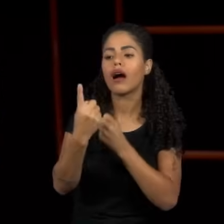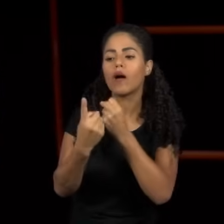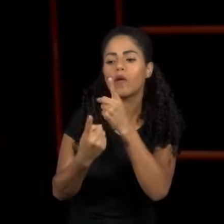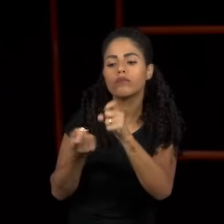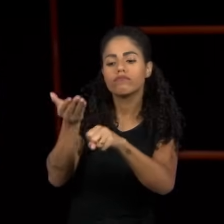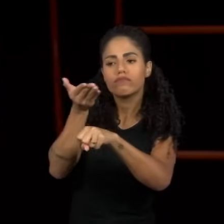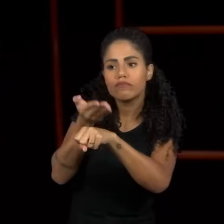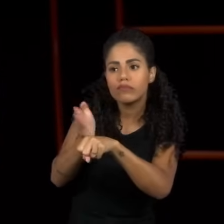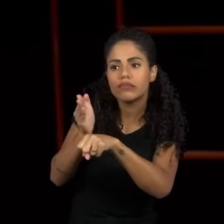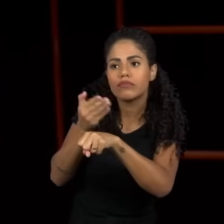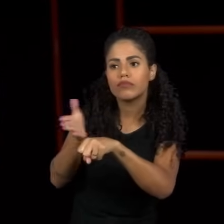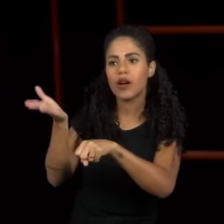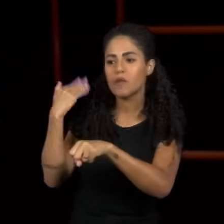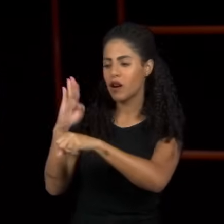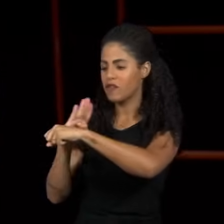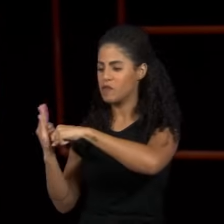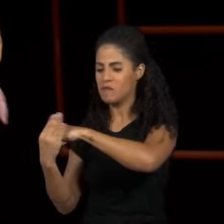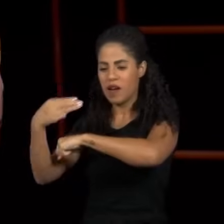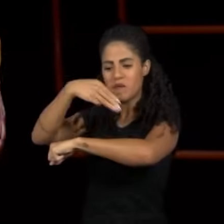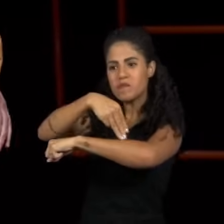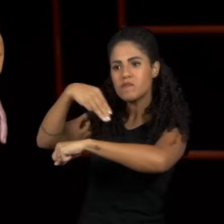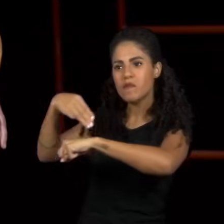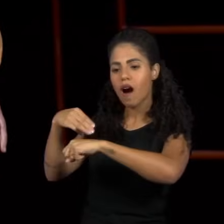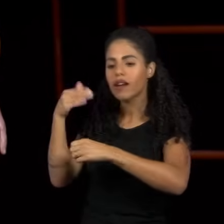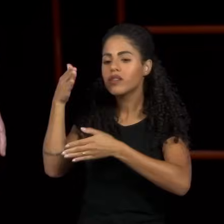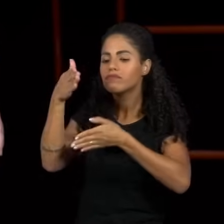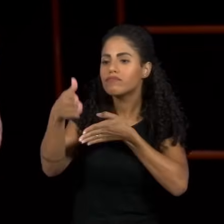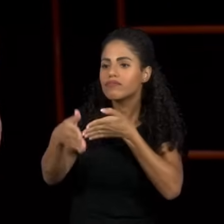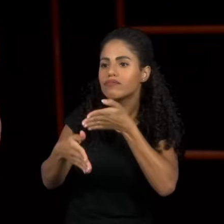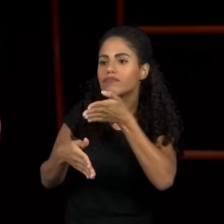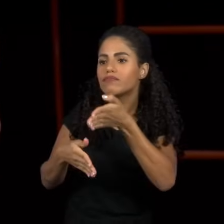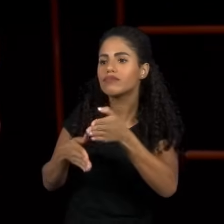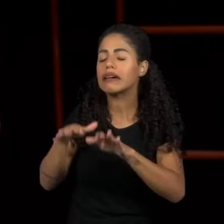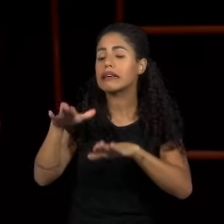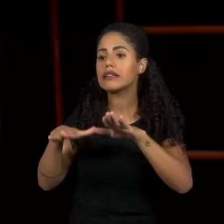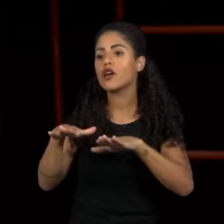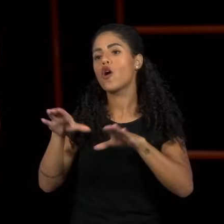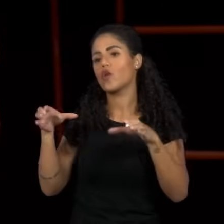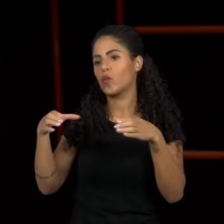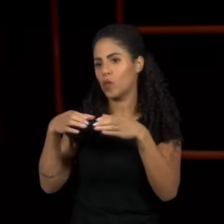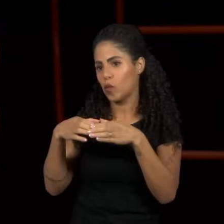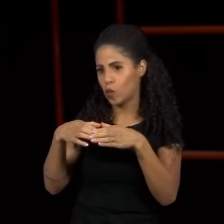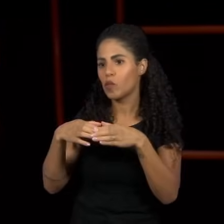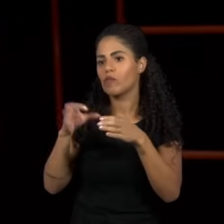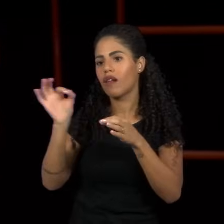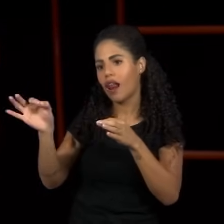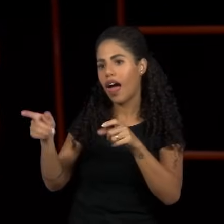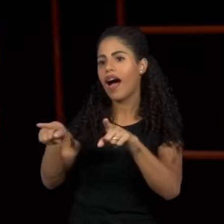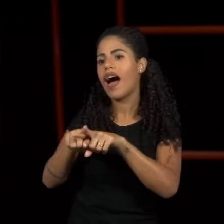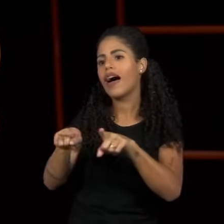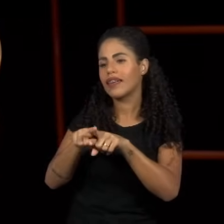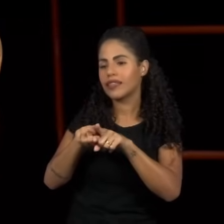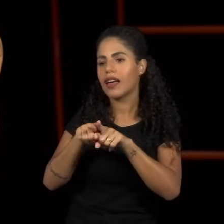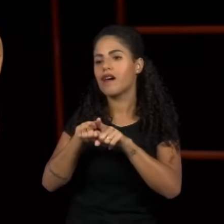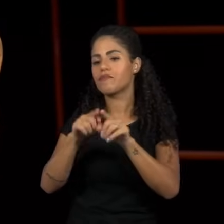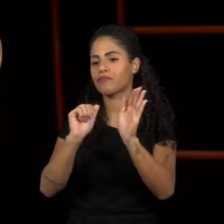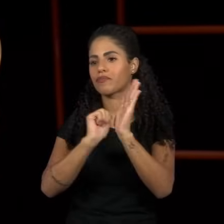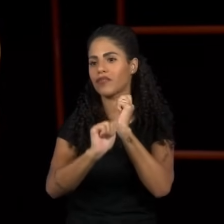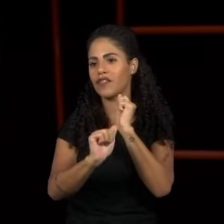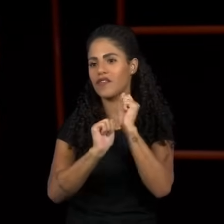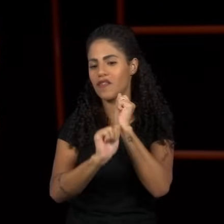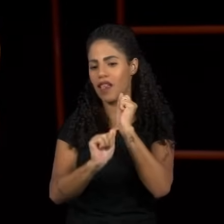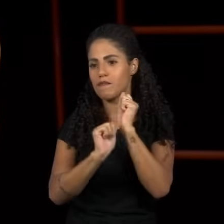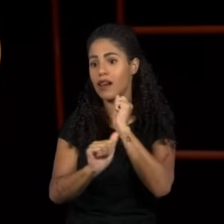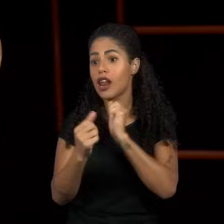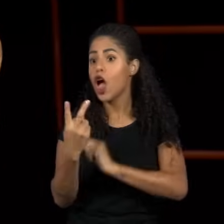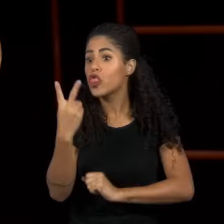assim, eu era da Moca, não? E o grupo de teatro Gedé, era na Vila Mariana. Eu tinha que tomar